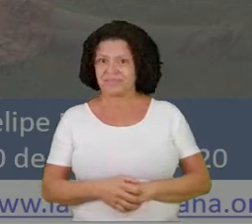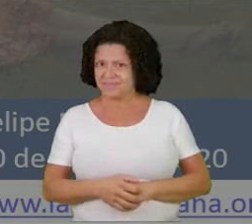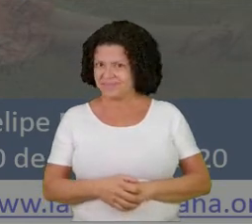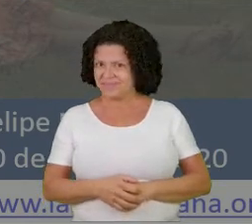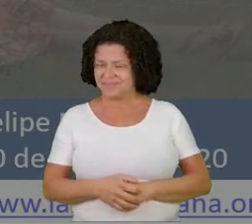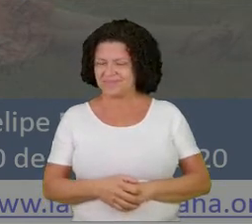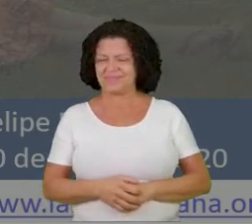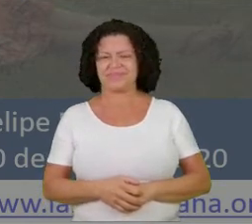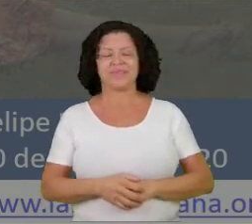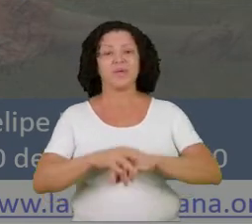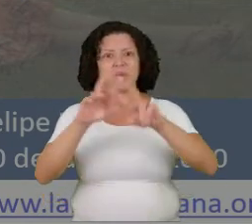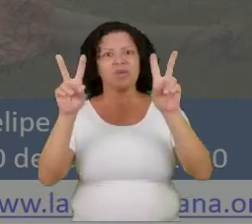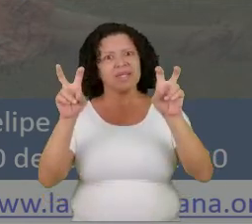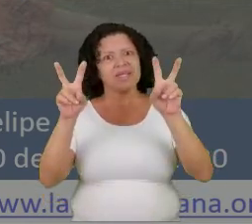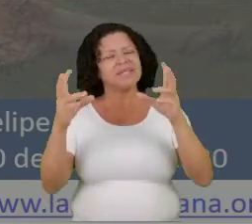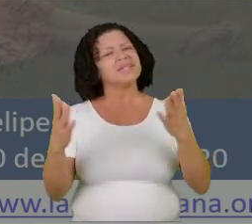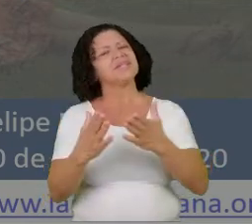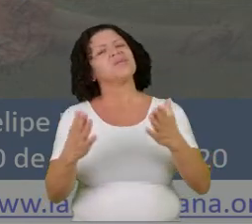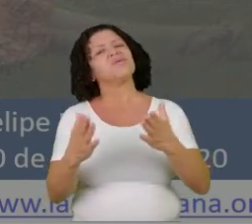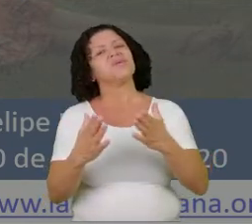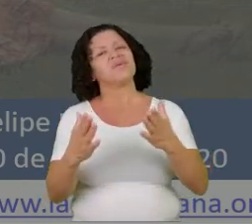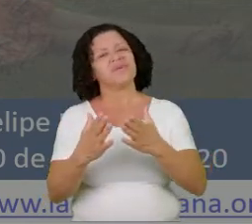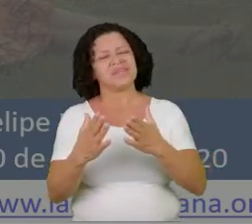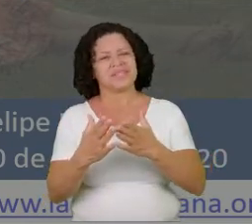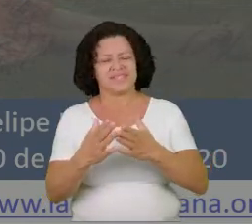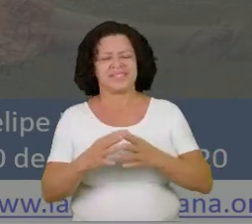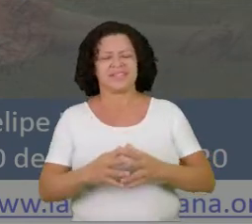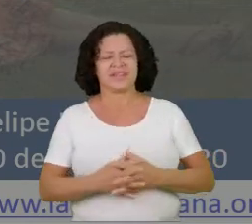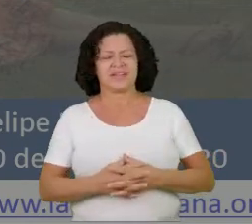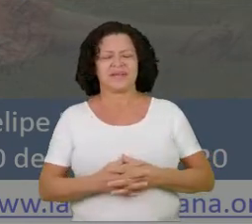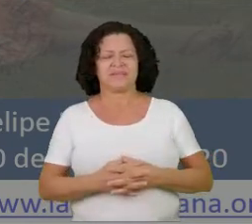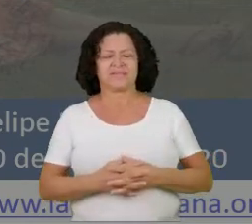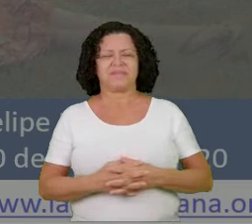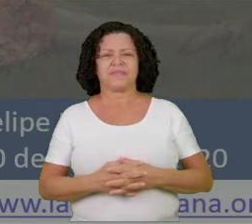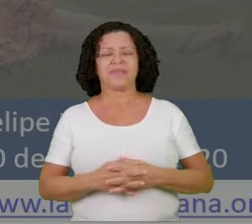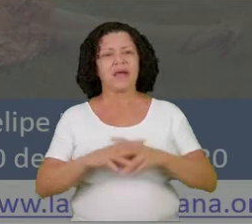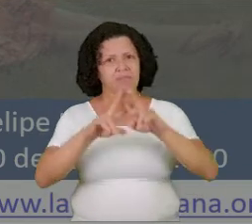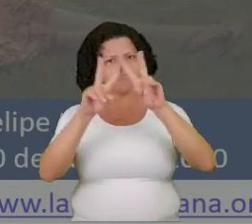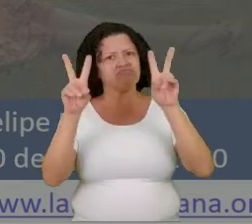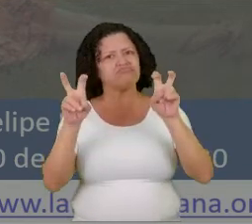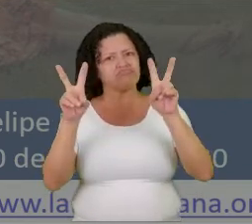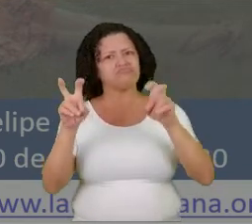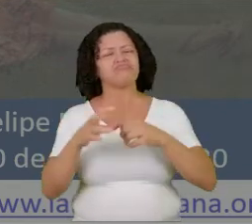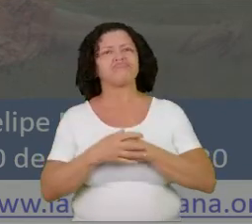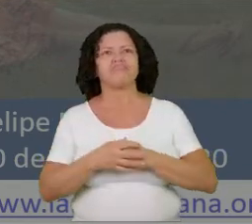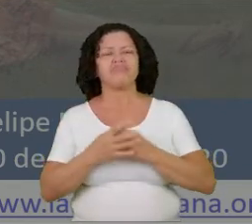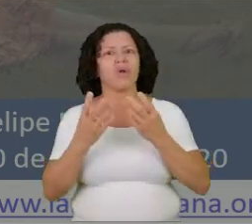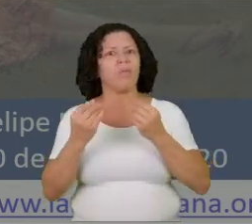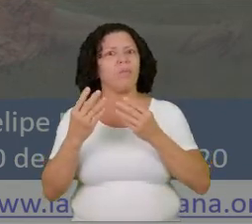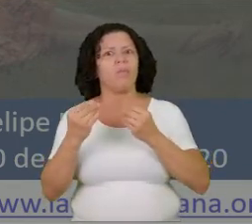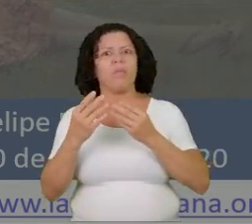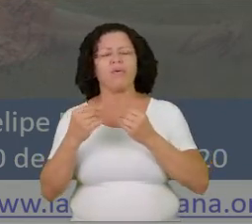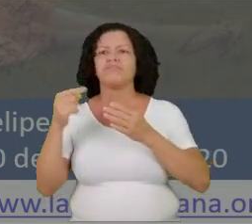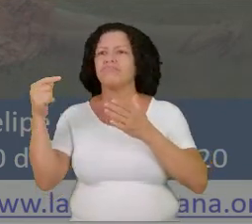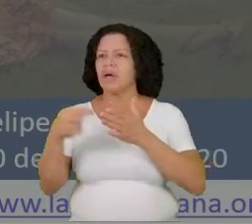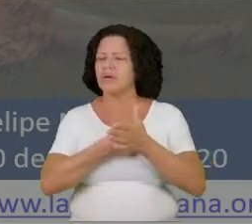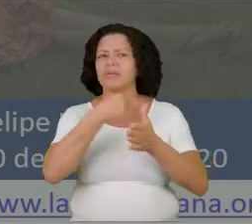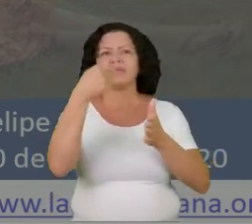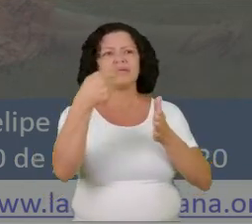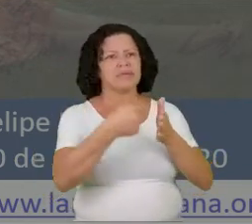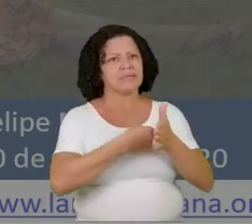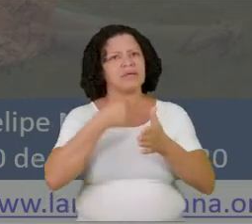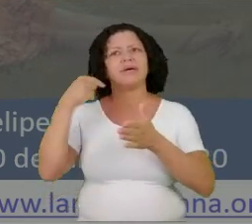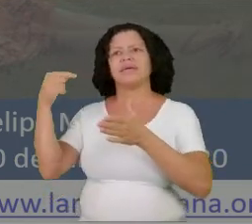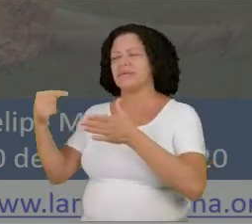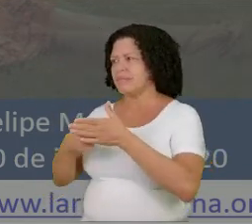Meus irmãos, o tema que trago na noite de hoje é um tema que é muito nos perguntado,